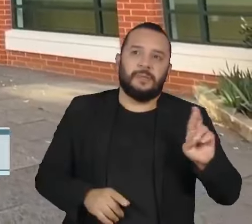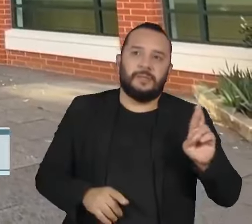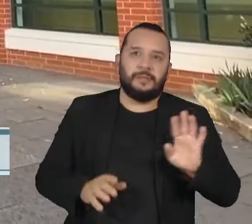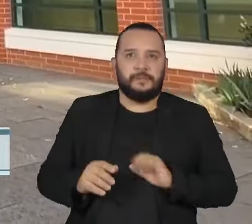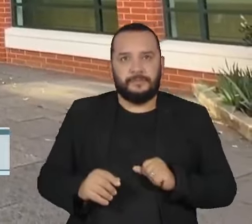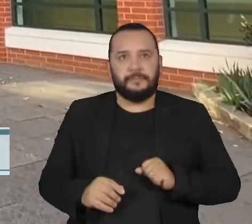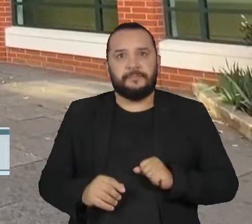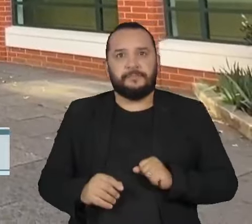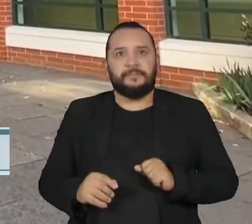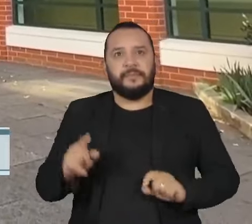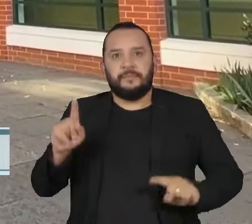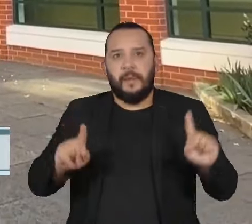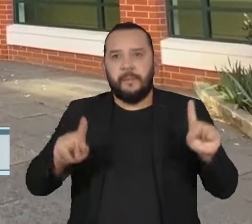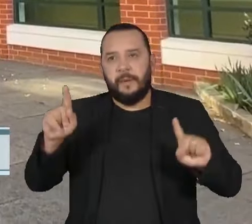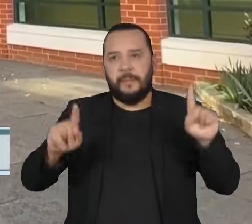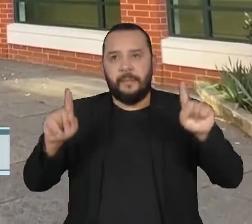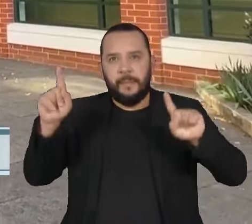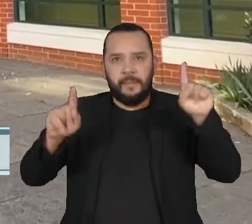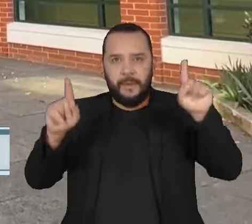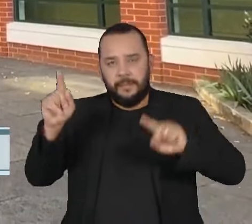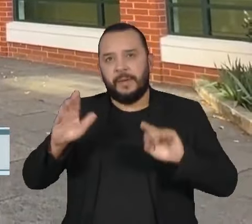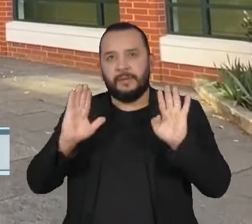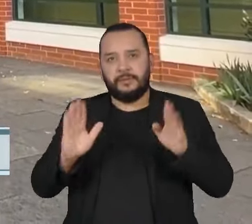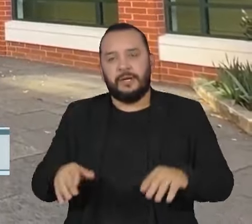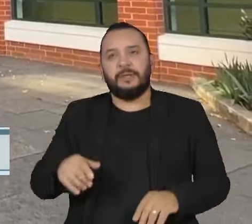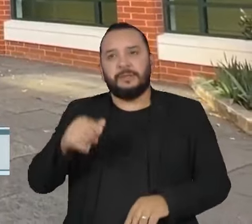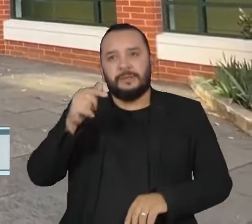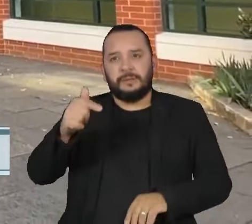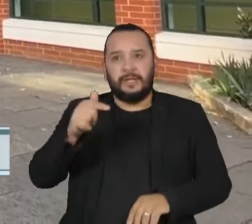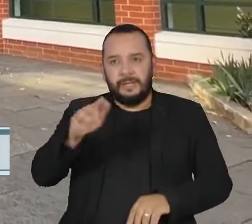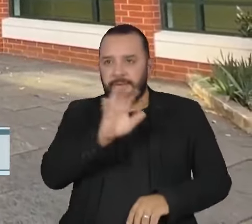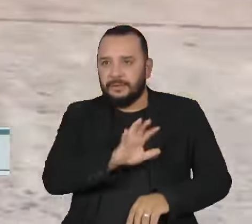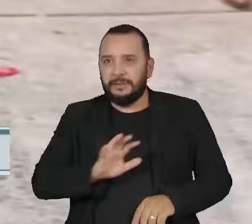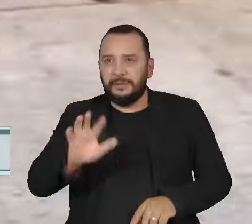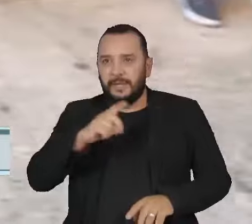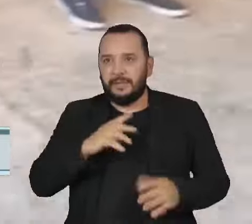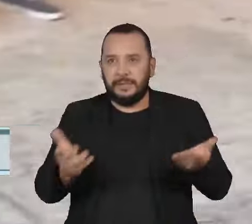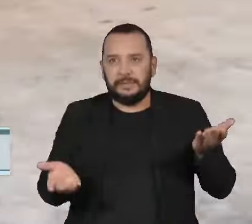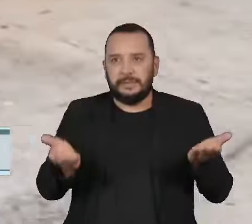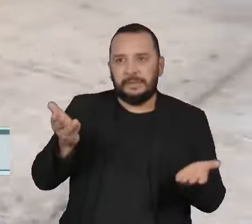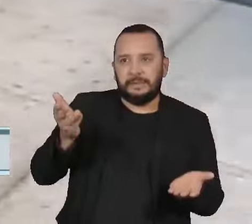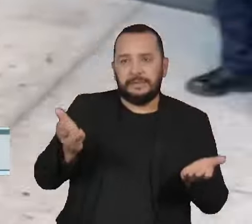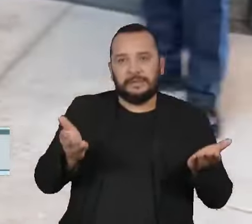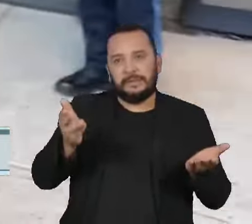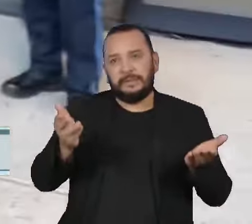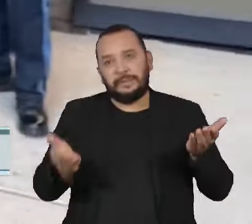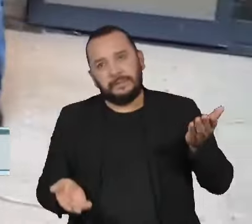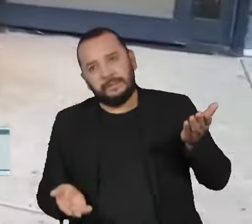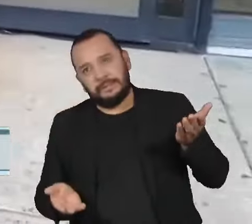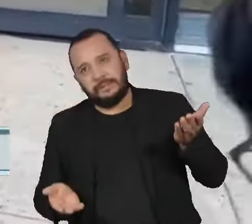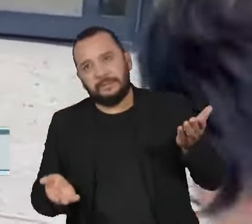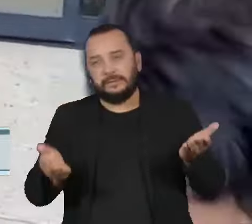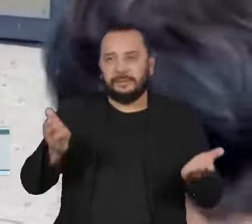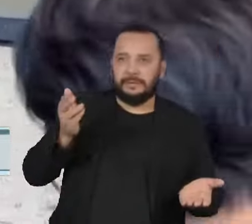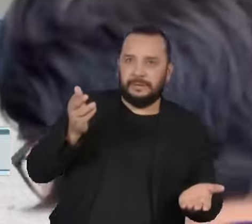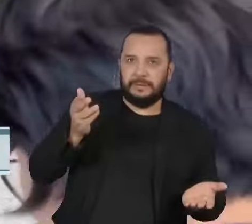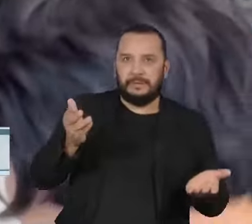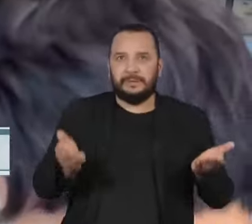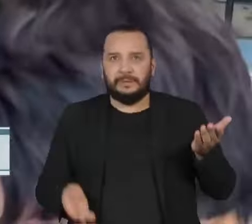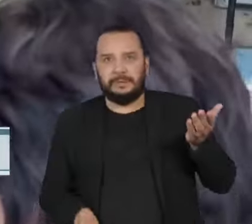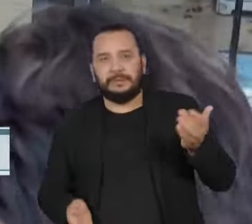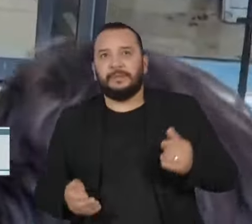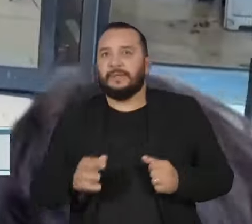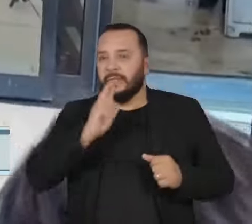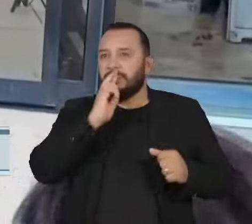A disputa acirrada se dá nos 7 estados pêndulo, que de tempos em tempos pendem para um dos lados. Com o resultado